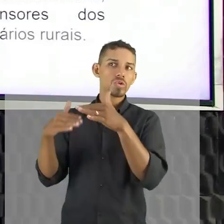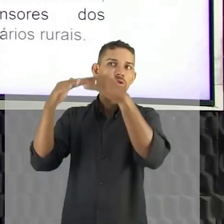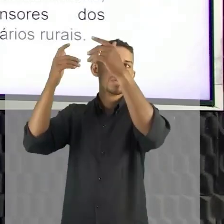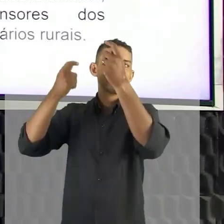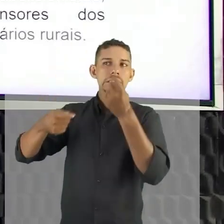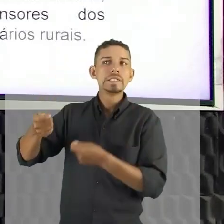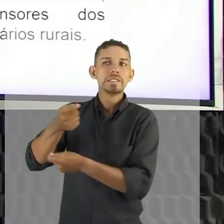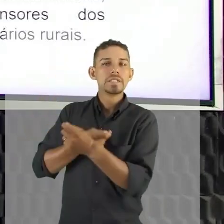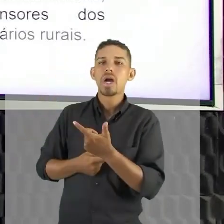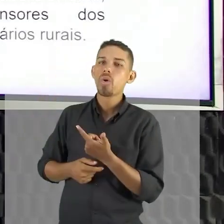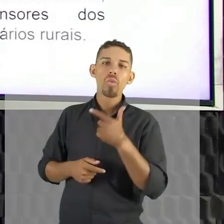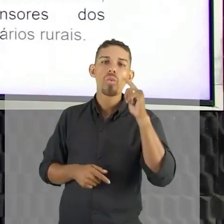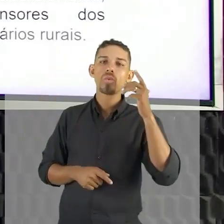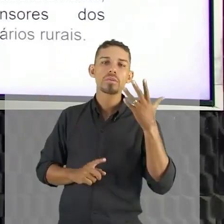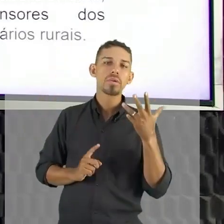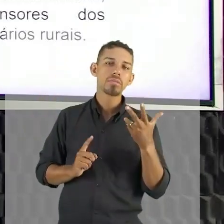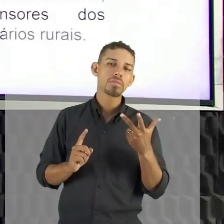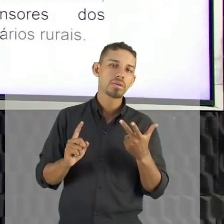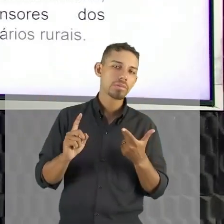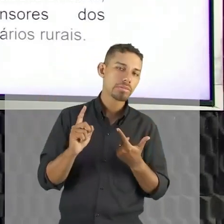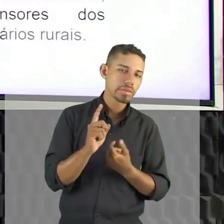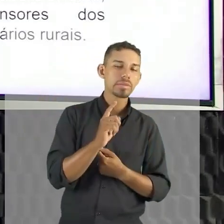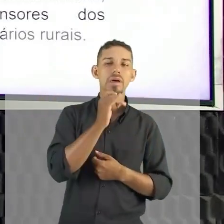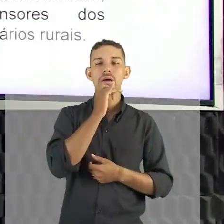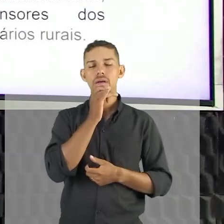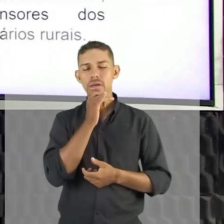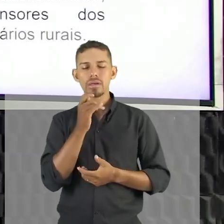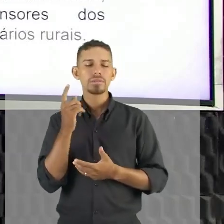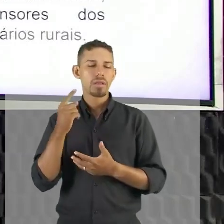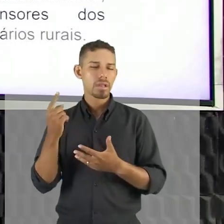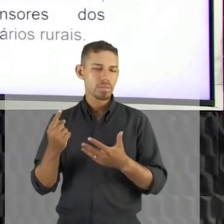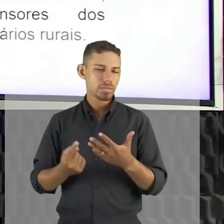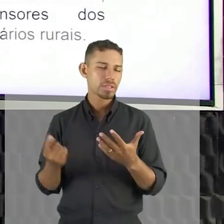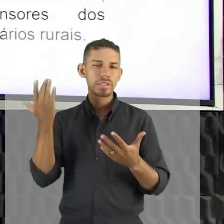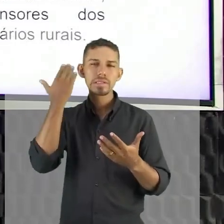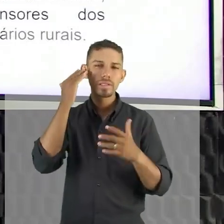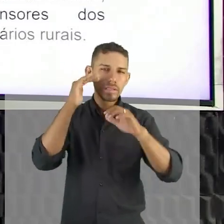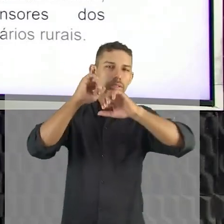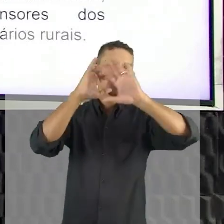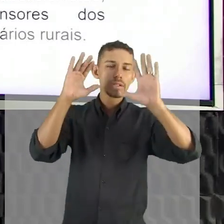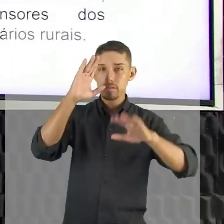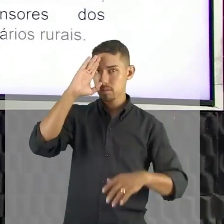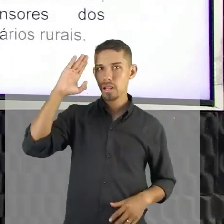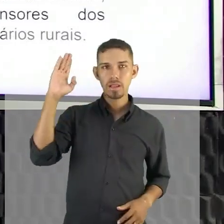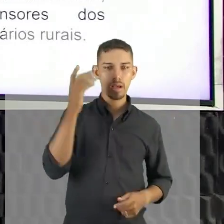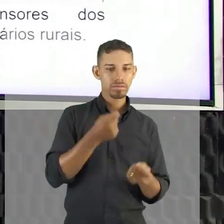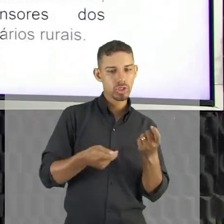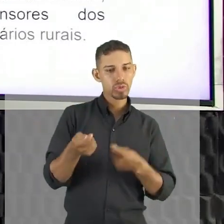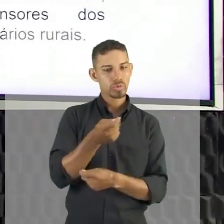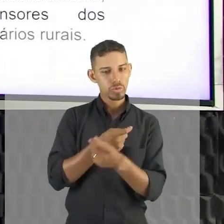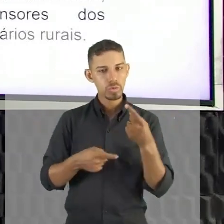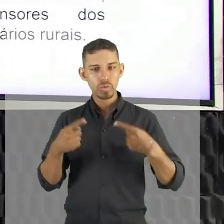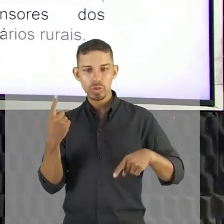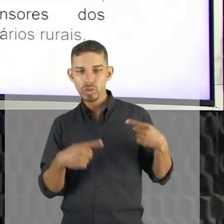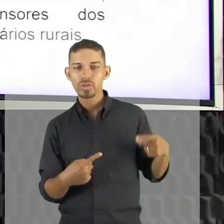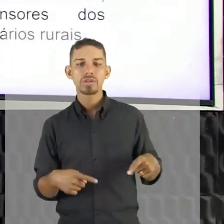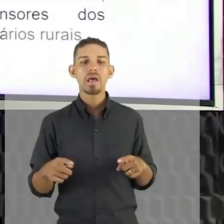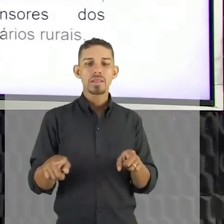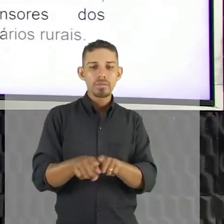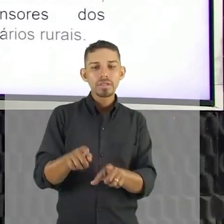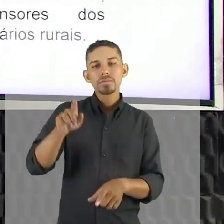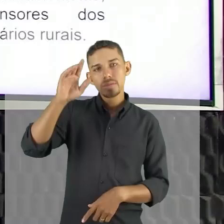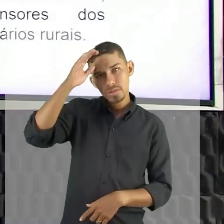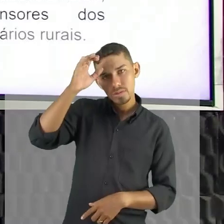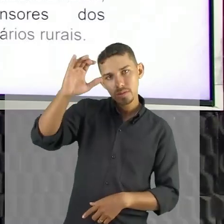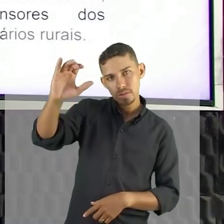uma série de outras questões, uma série de outros pontos chaves para nós entendermos, principalmente a economia, a política, mas também, claro, a